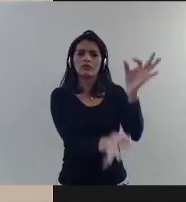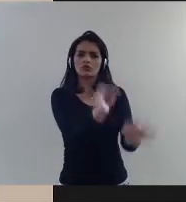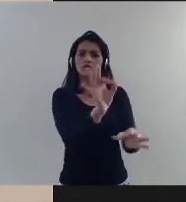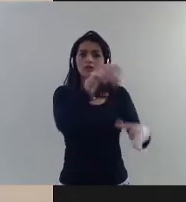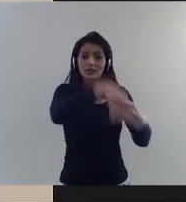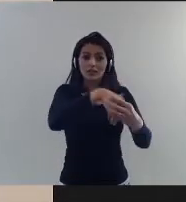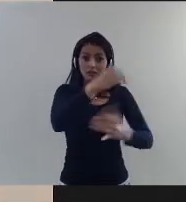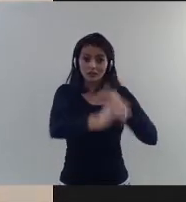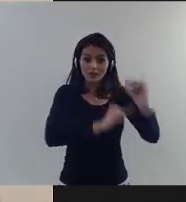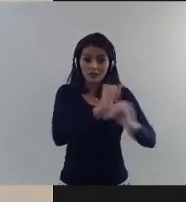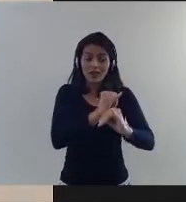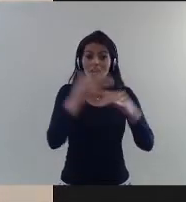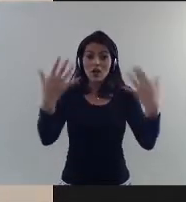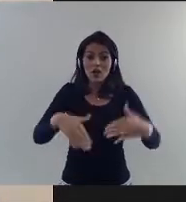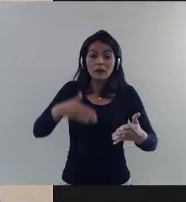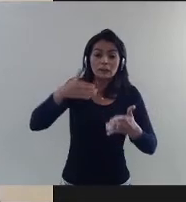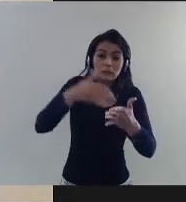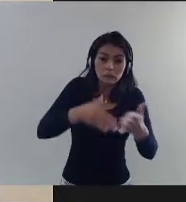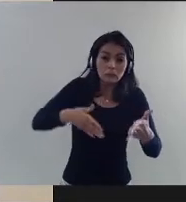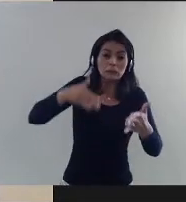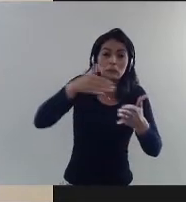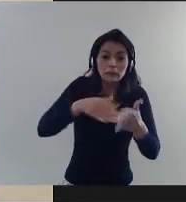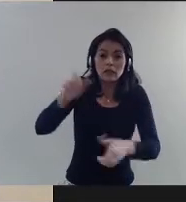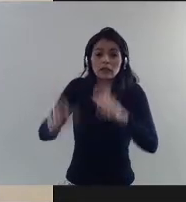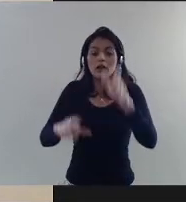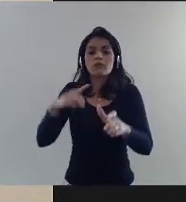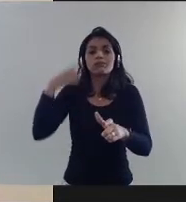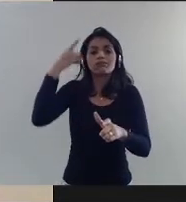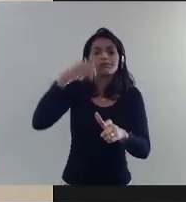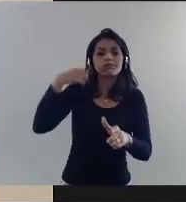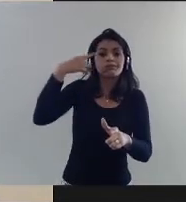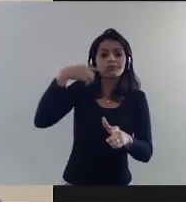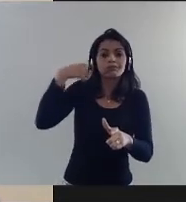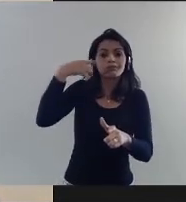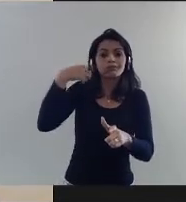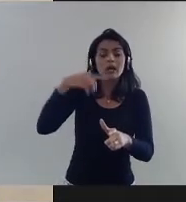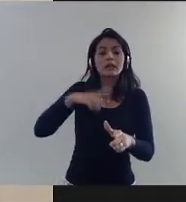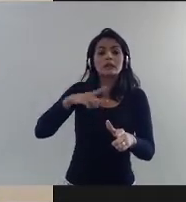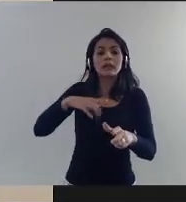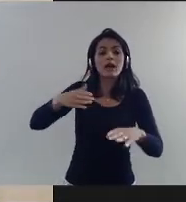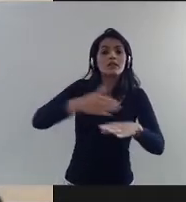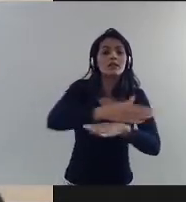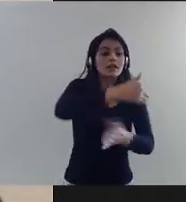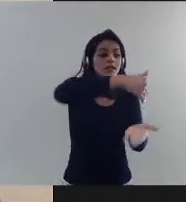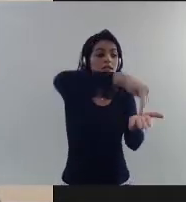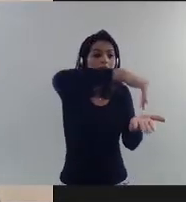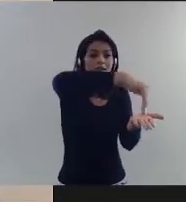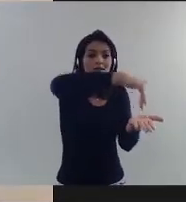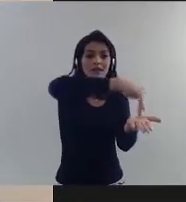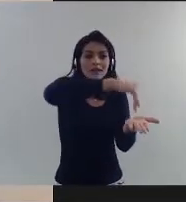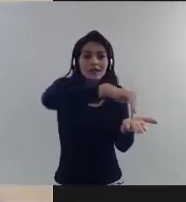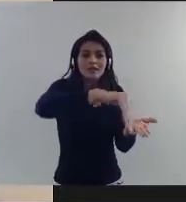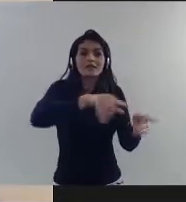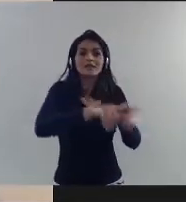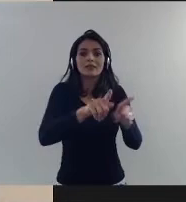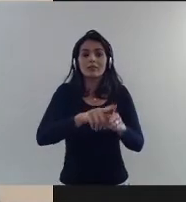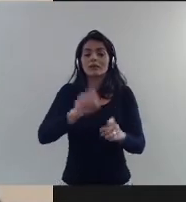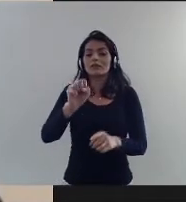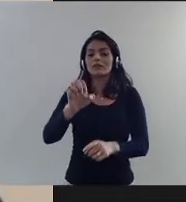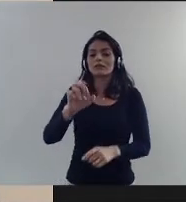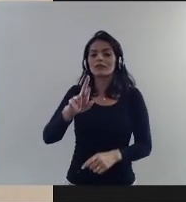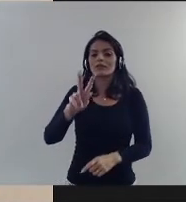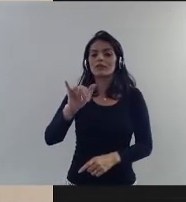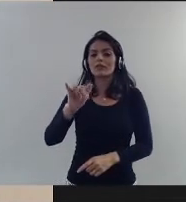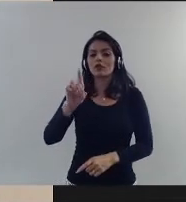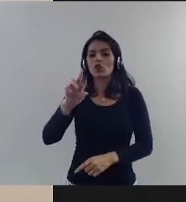das dificuldades agora na pandemia dos advogados terem acesso às secretarias, aos servidores,